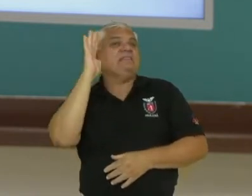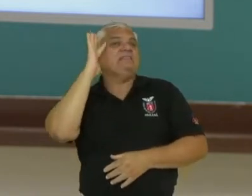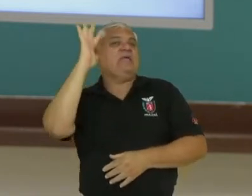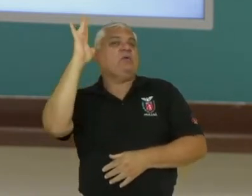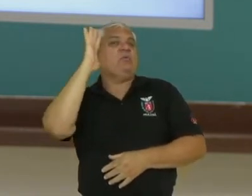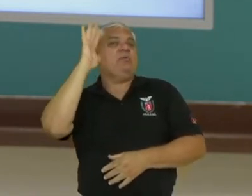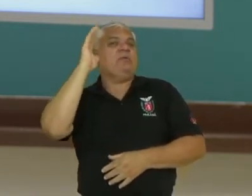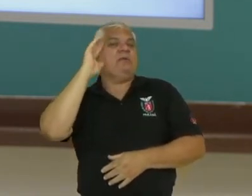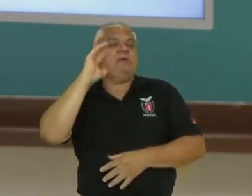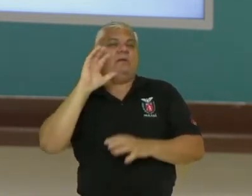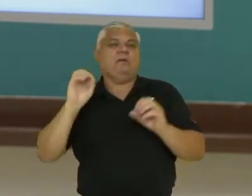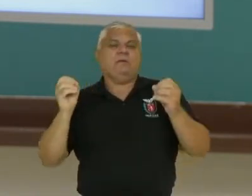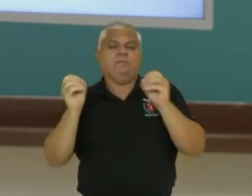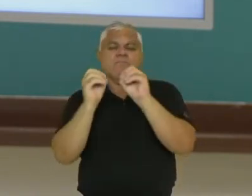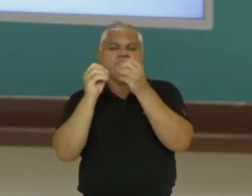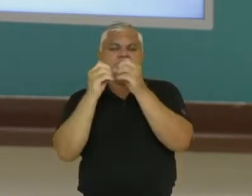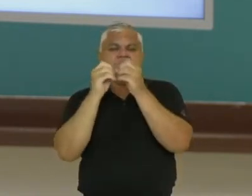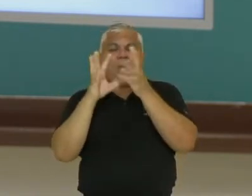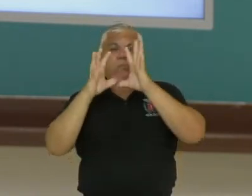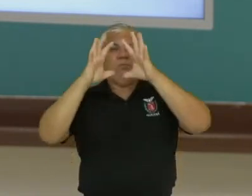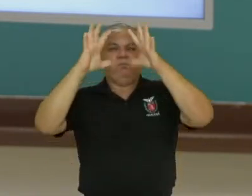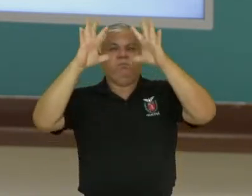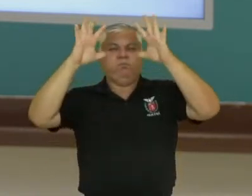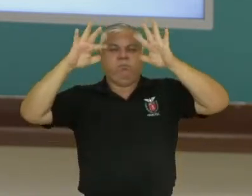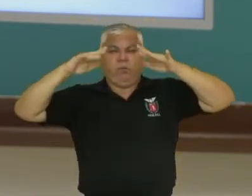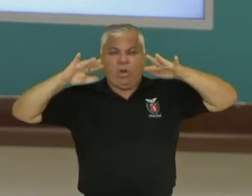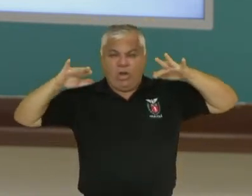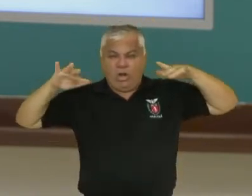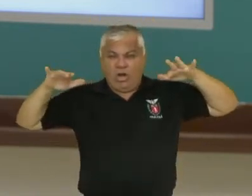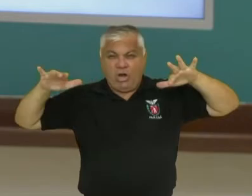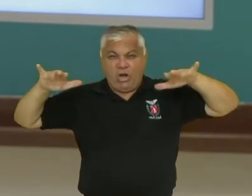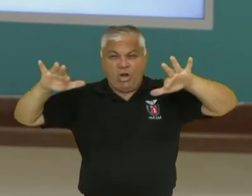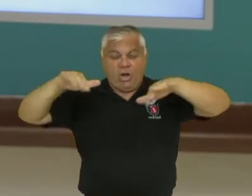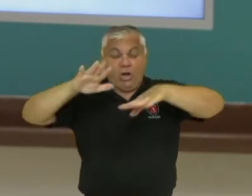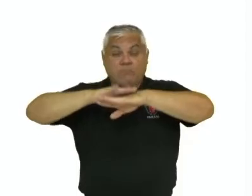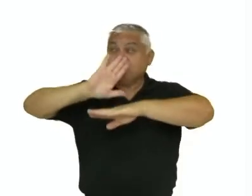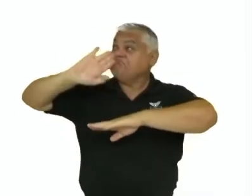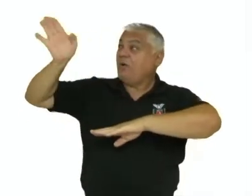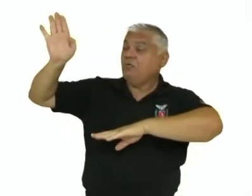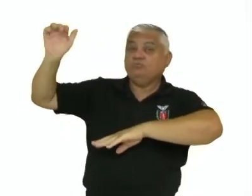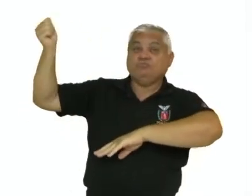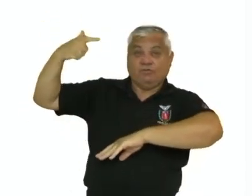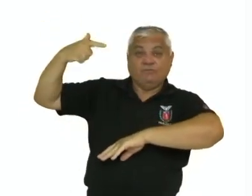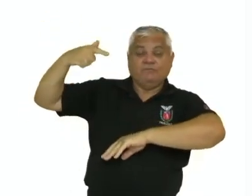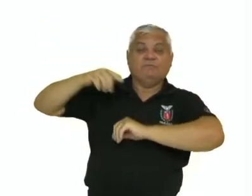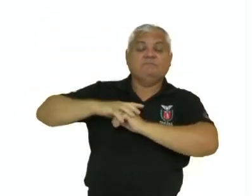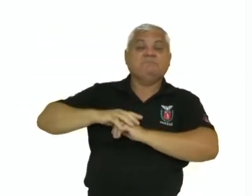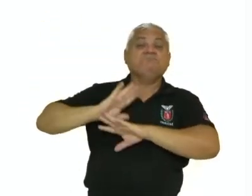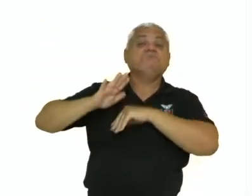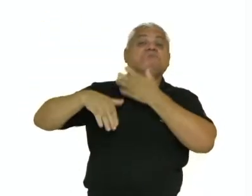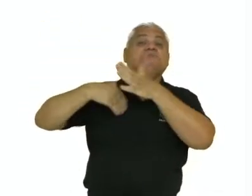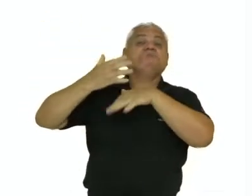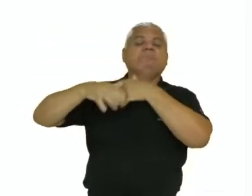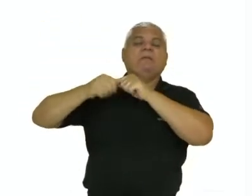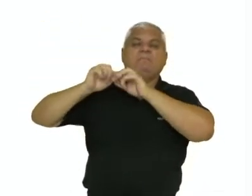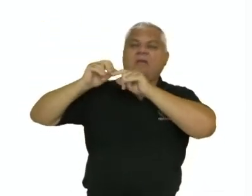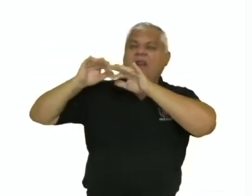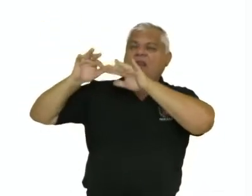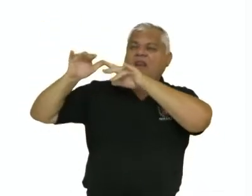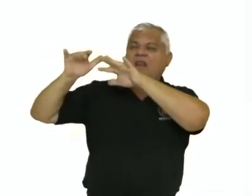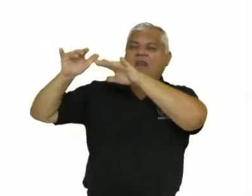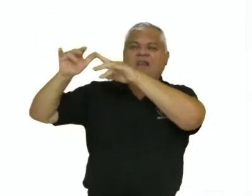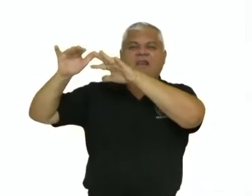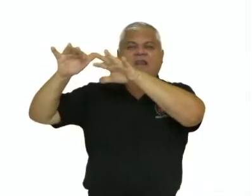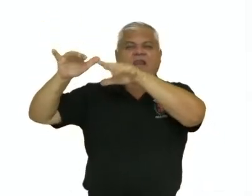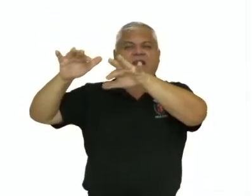a partir da explosão de uma estrela muito maior que o nosso Sol. Após a sua explosão, essas partículas ficaram